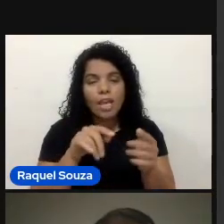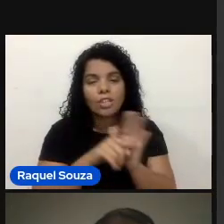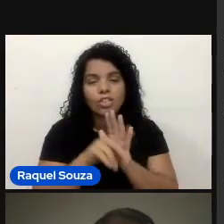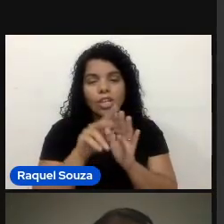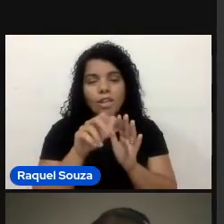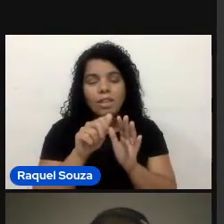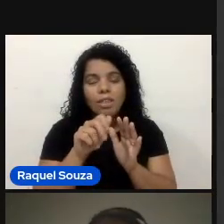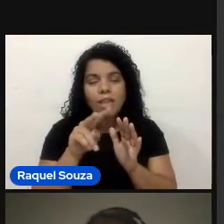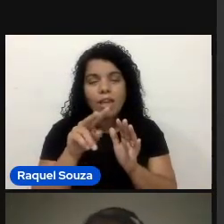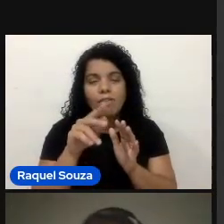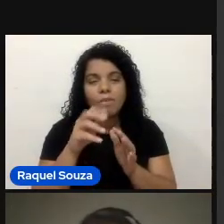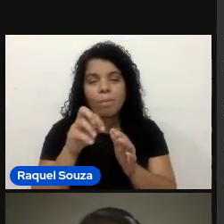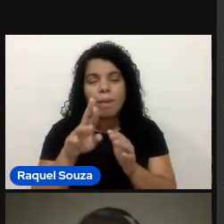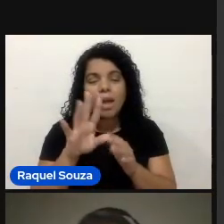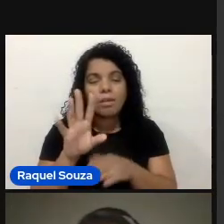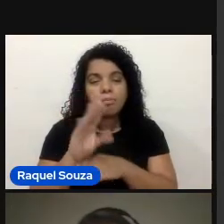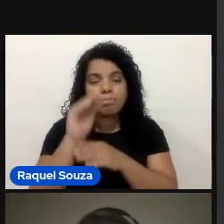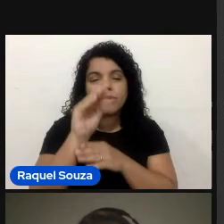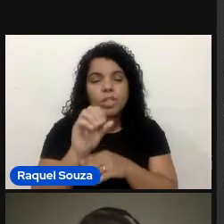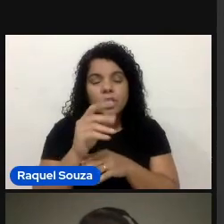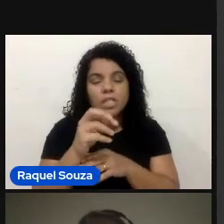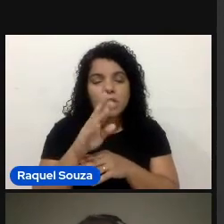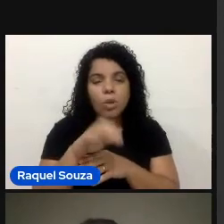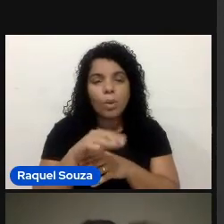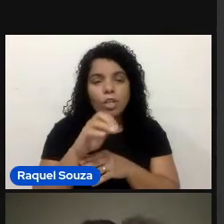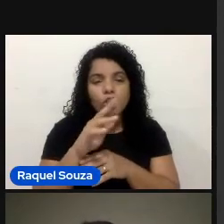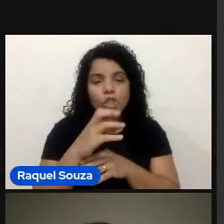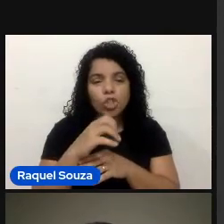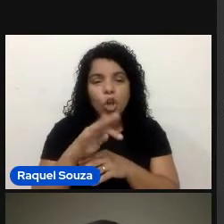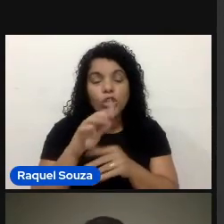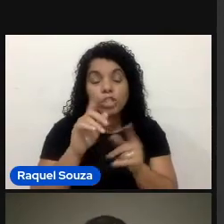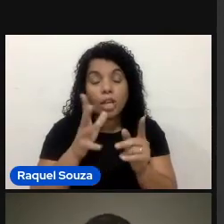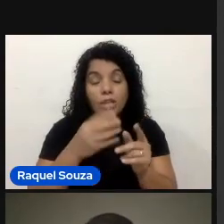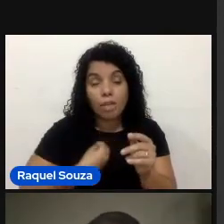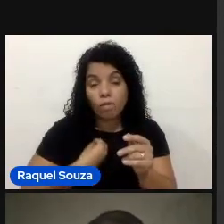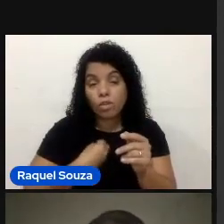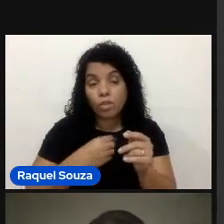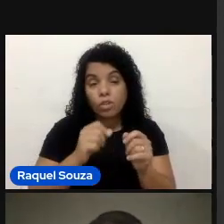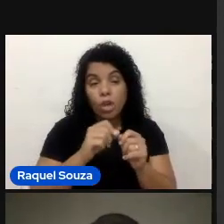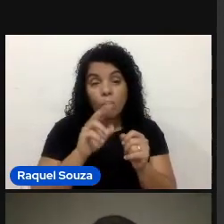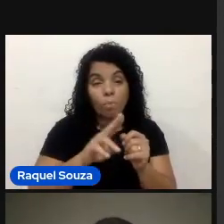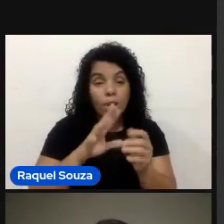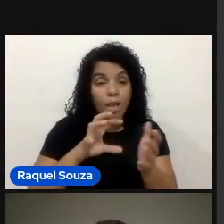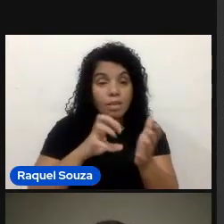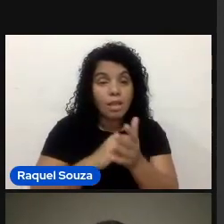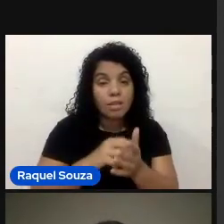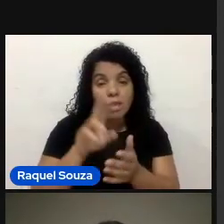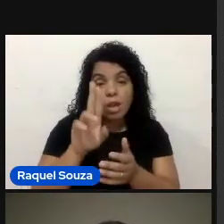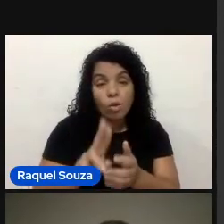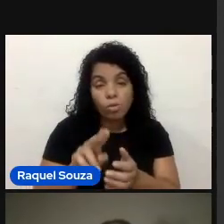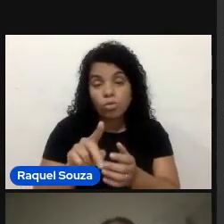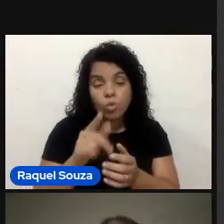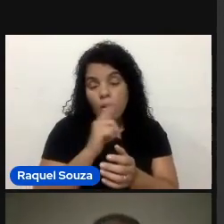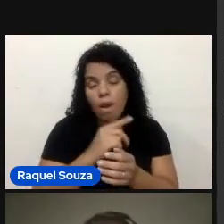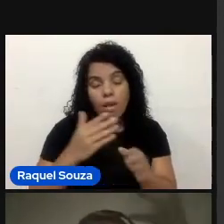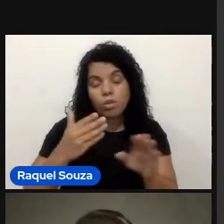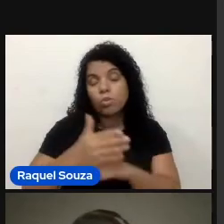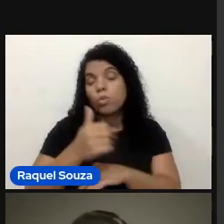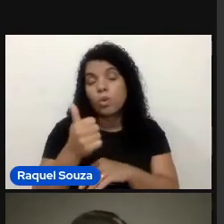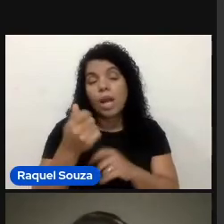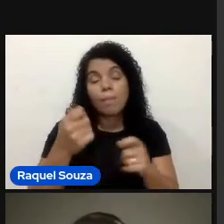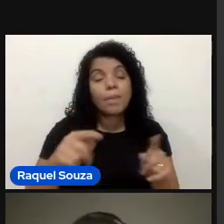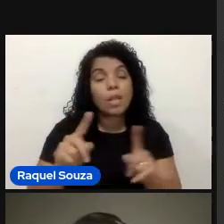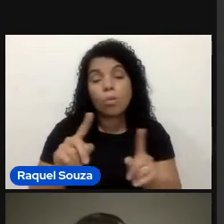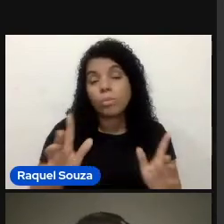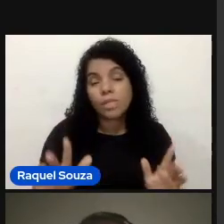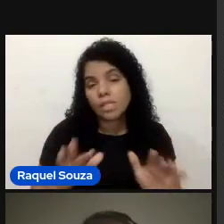screenshot. Aqui já tem uma função auxiliar para fazer cadastrar um usuário e logar, entendeu? Para você não ter que